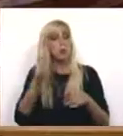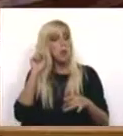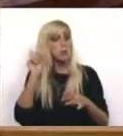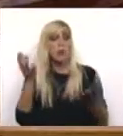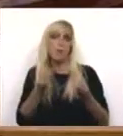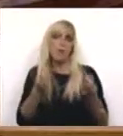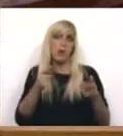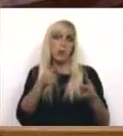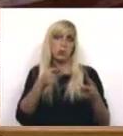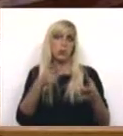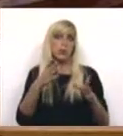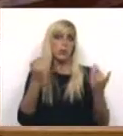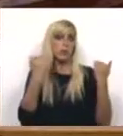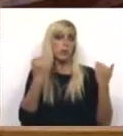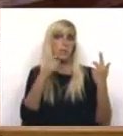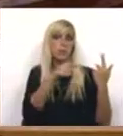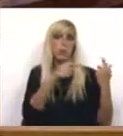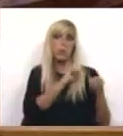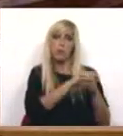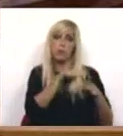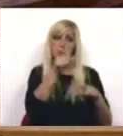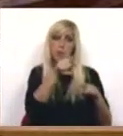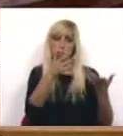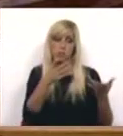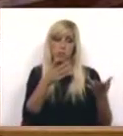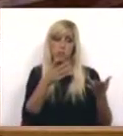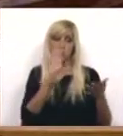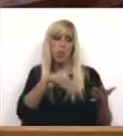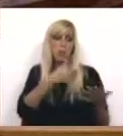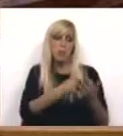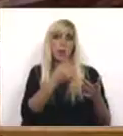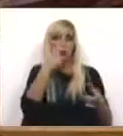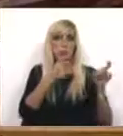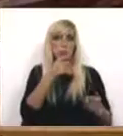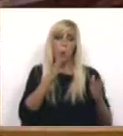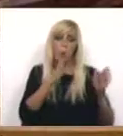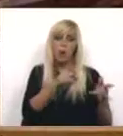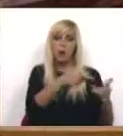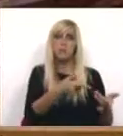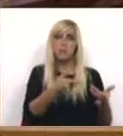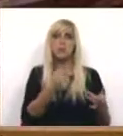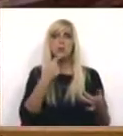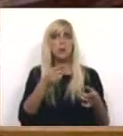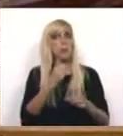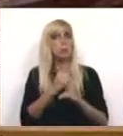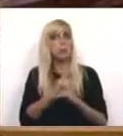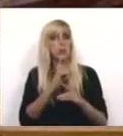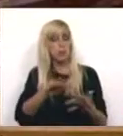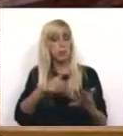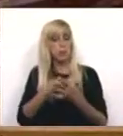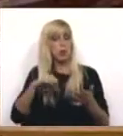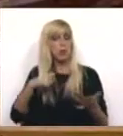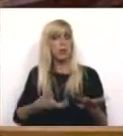importante que essa informação ou essa formação seja facultada às pessoas. E o mesmo se diga relativamente à proposta dos